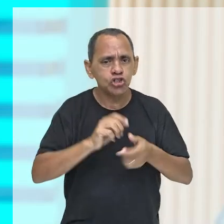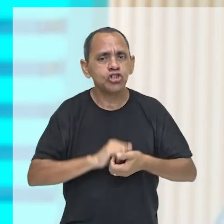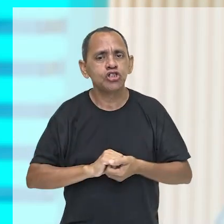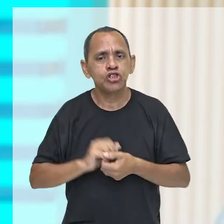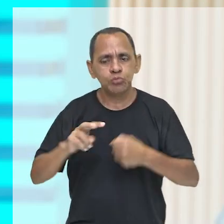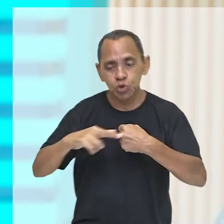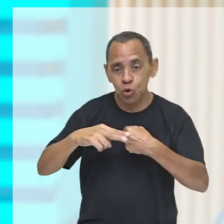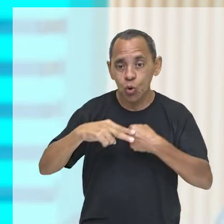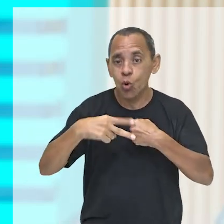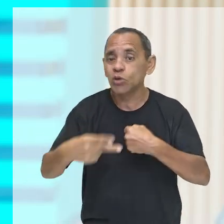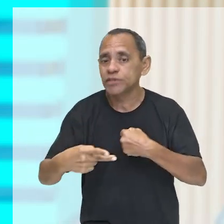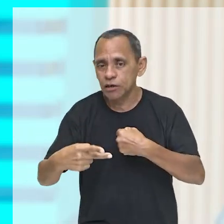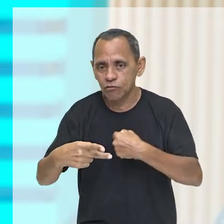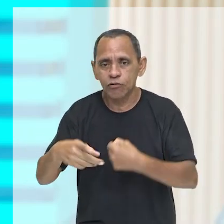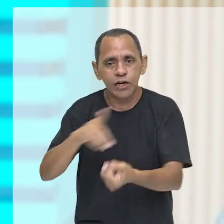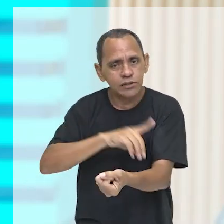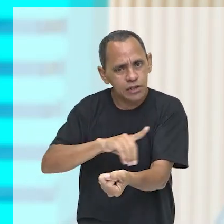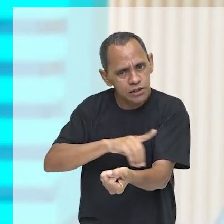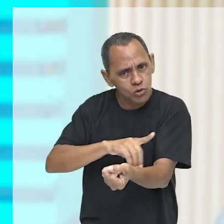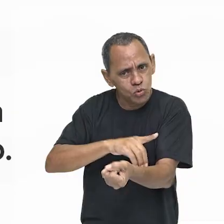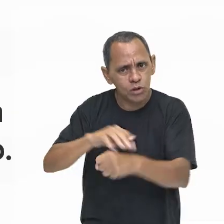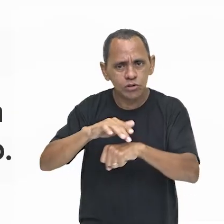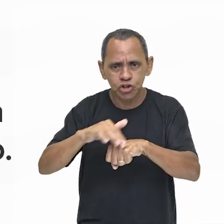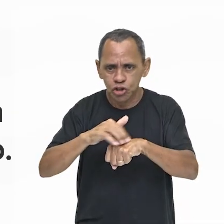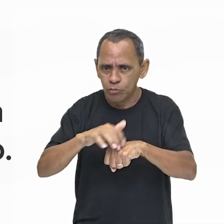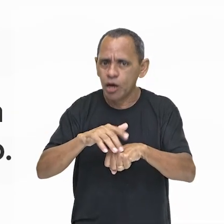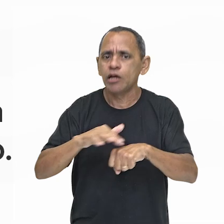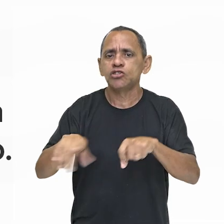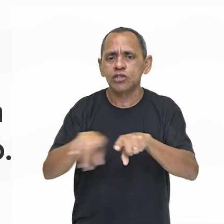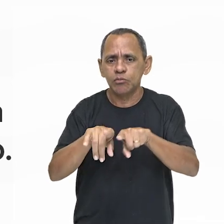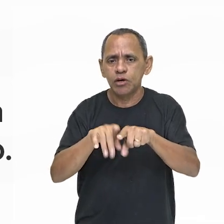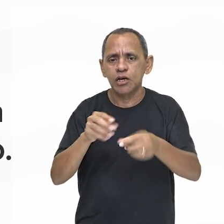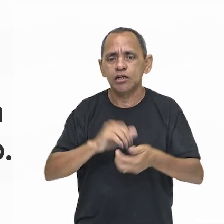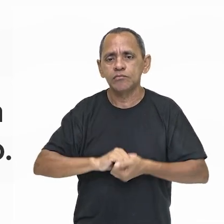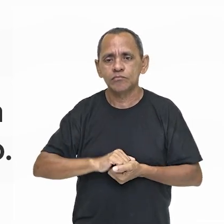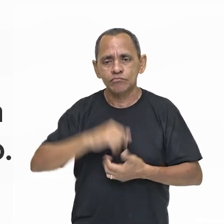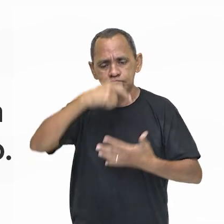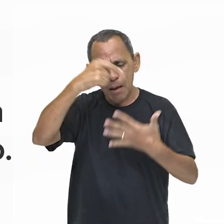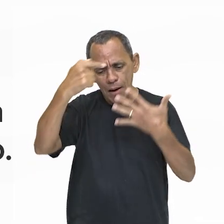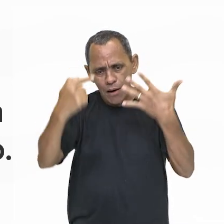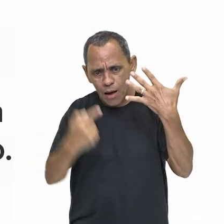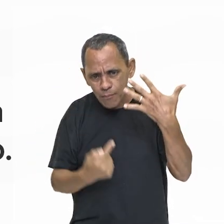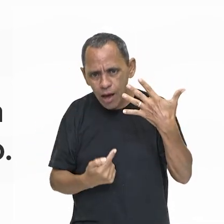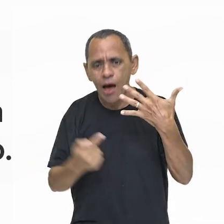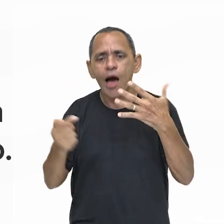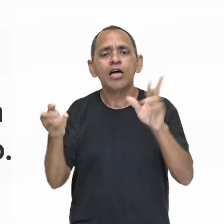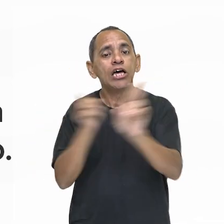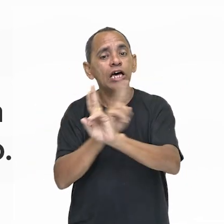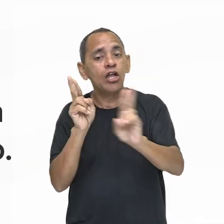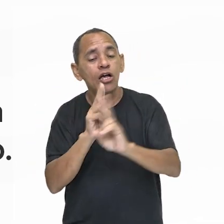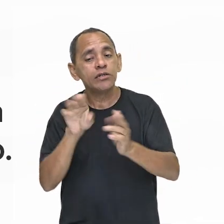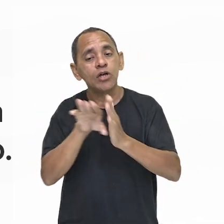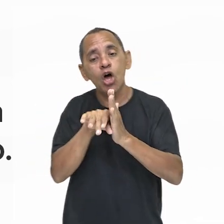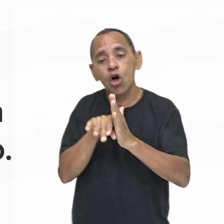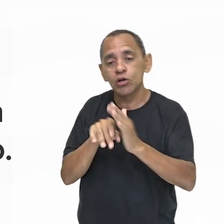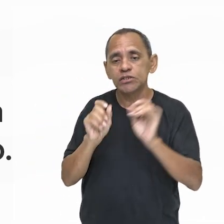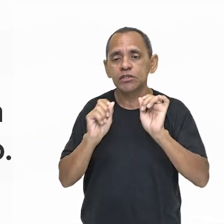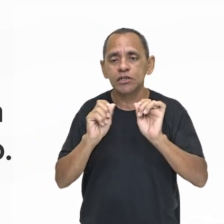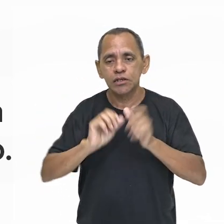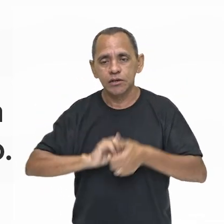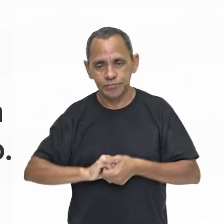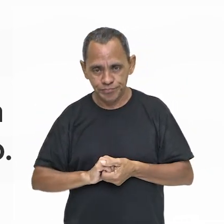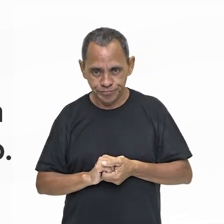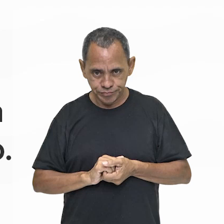ali na cartela, vamos grifar aqui certos pontos importantes com relação a esse conceito, que é o